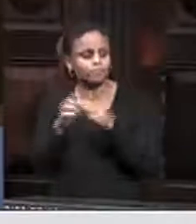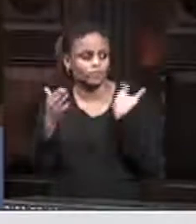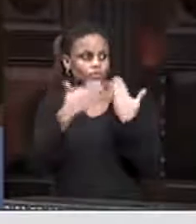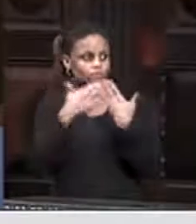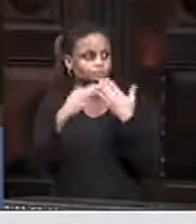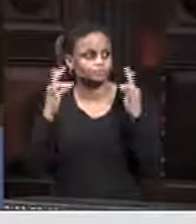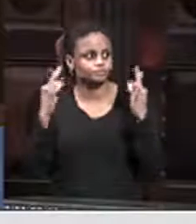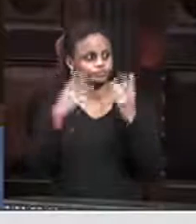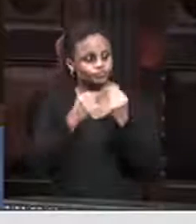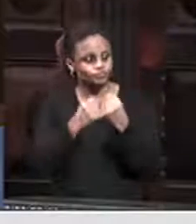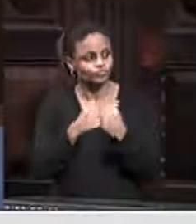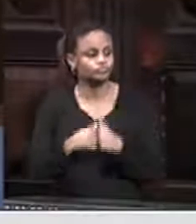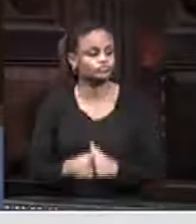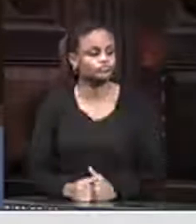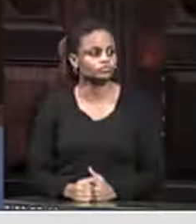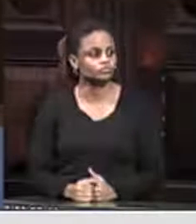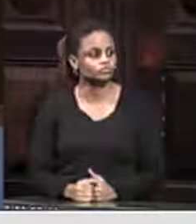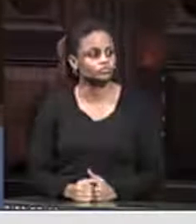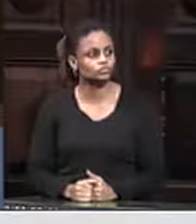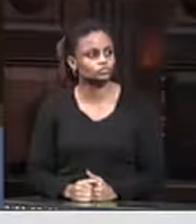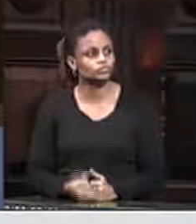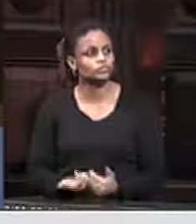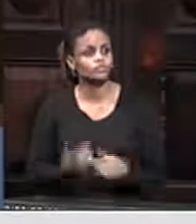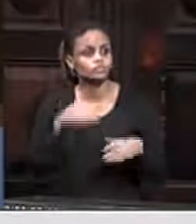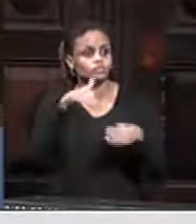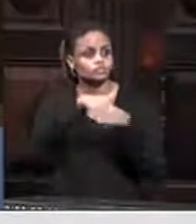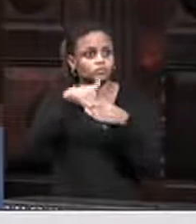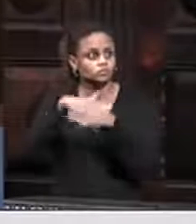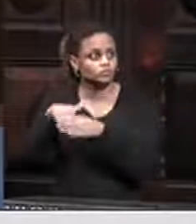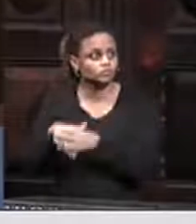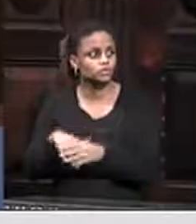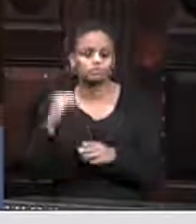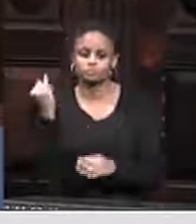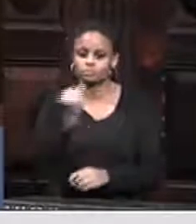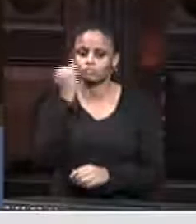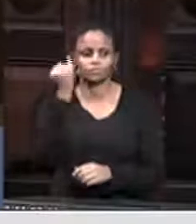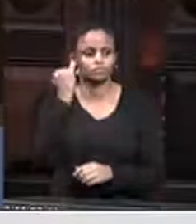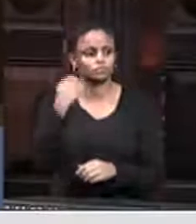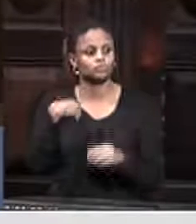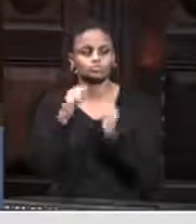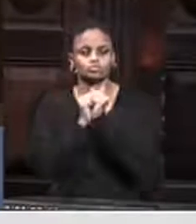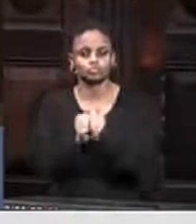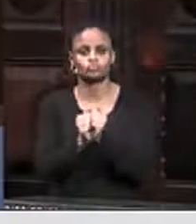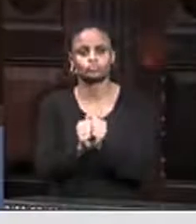vocês. A questão de fundo, a eleição, ela é meritória e contará com meu apoio. Obrigado, senhoras e senhores.